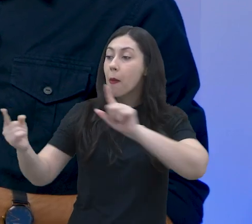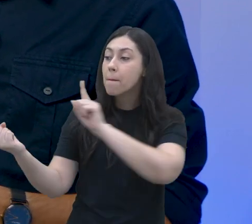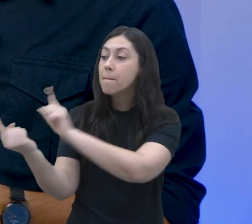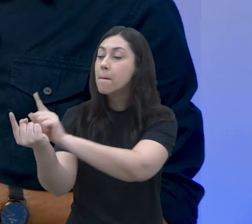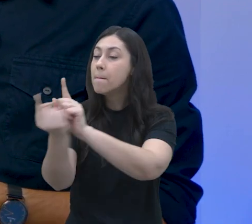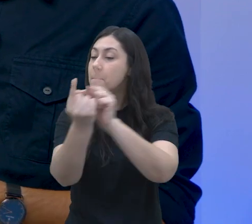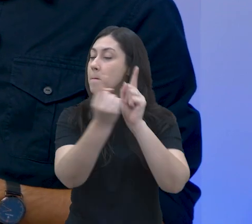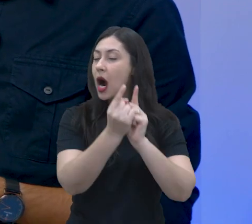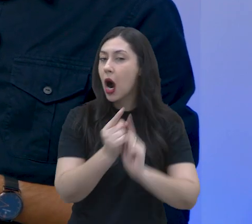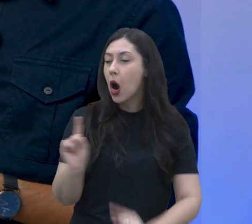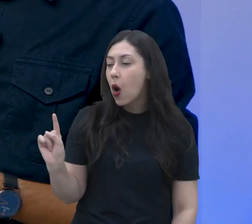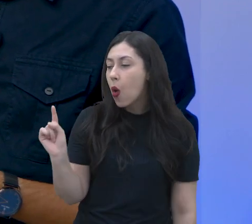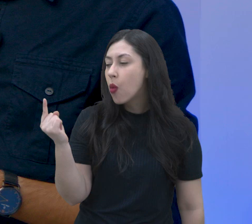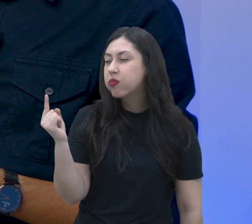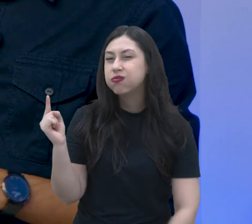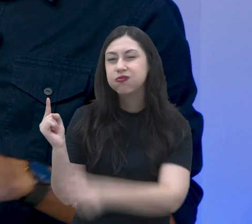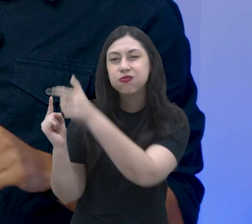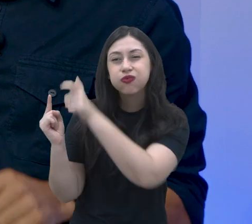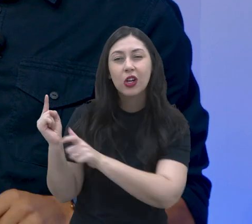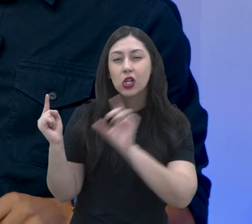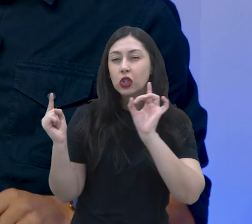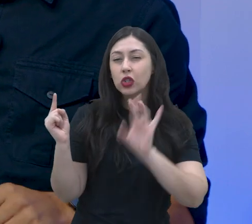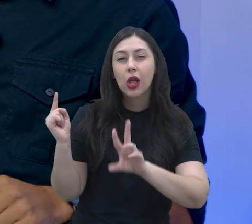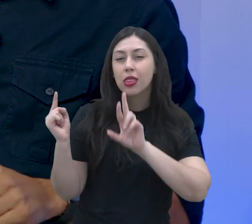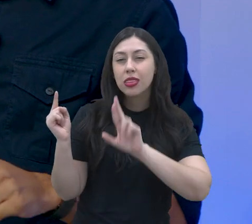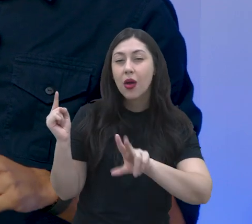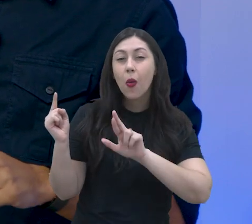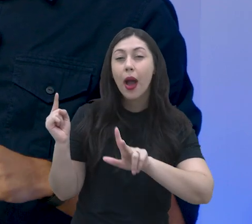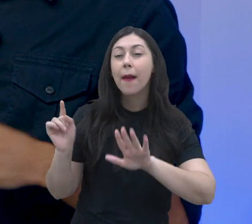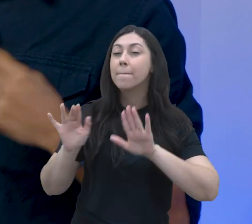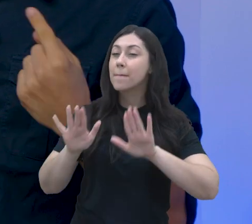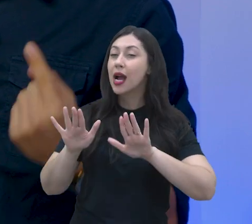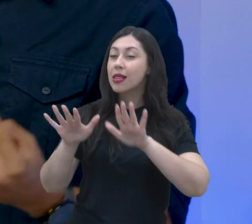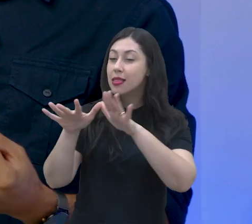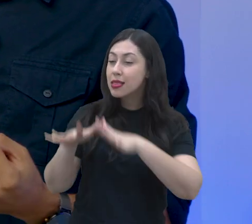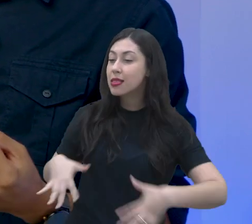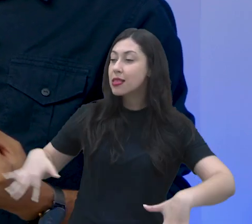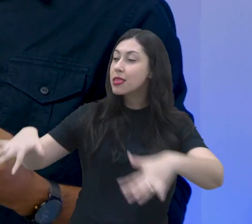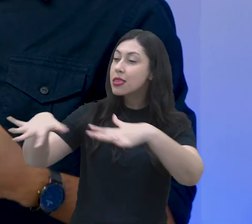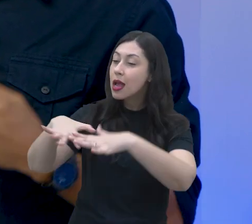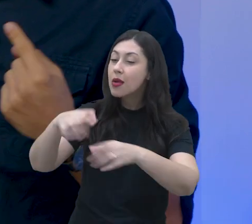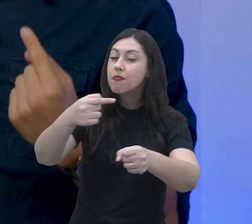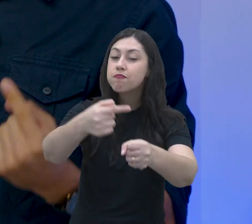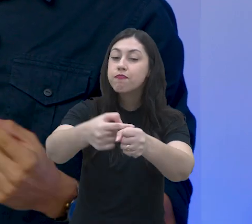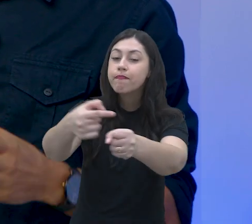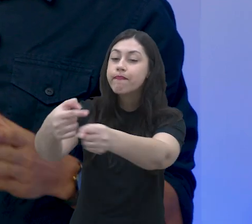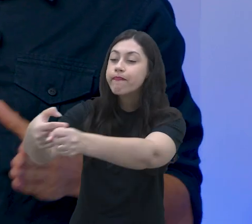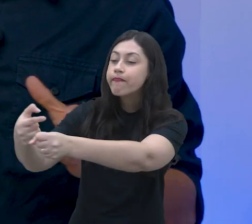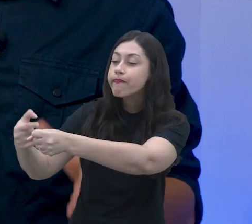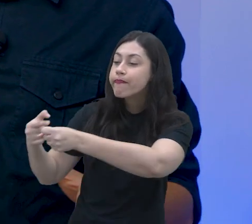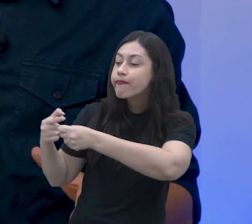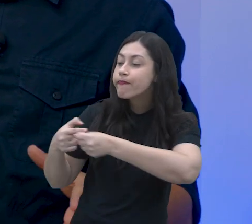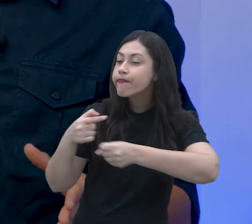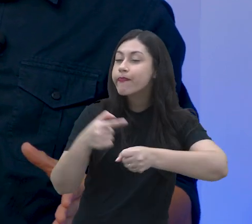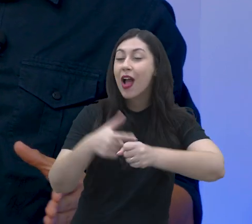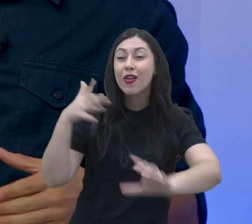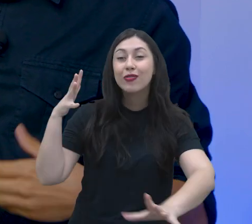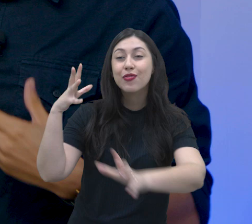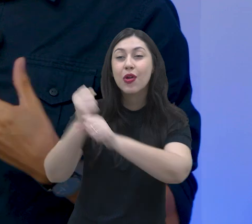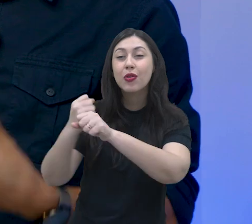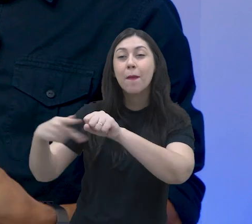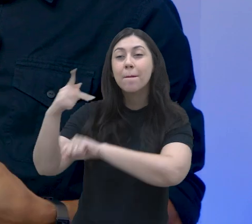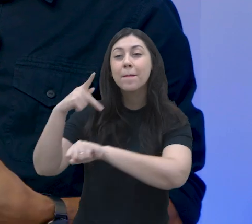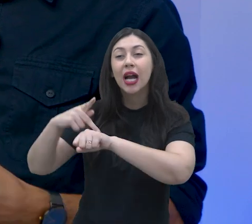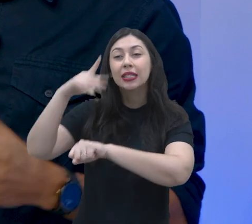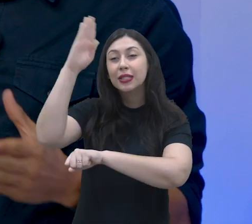as pessoas, a gente não está falando só de um indivíduo, mas sim da cidade toda. E da cidade toda, de cidade em cidade, a gente vai formando